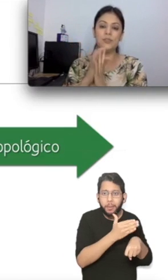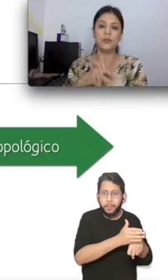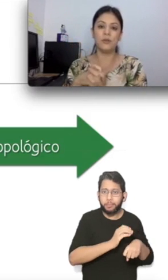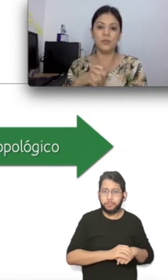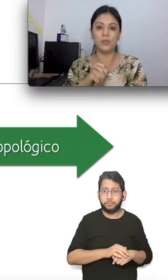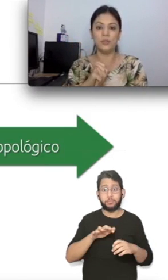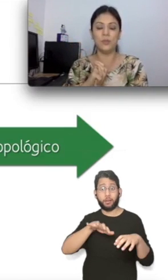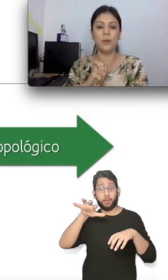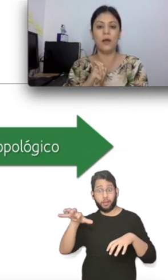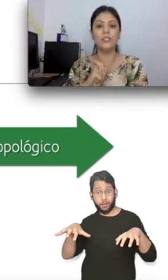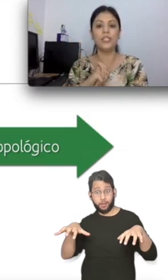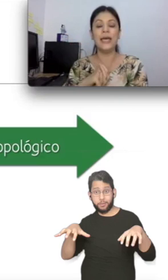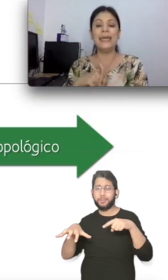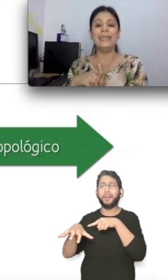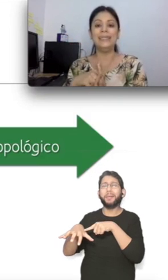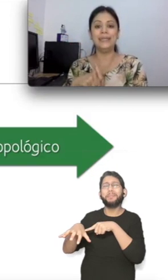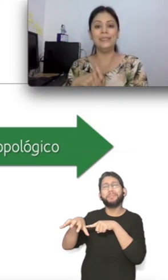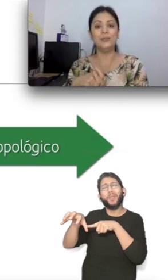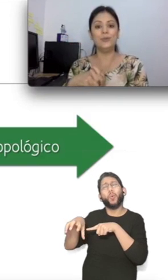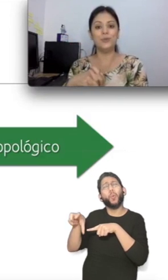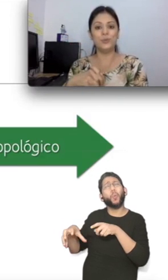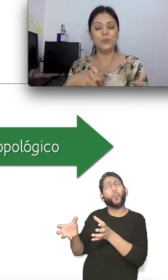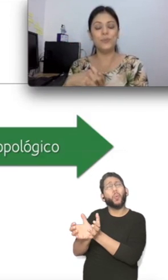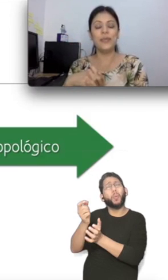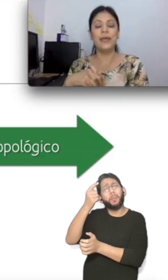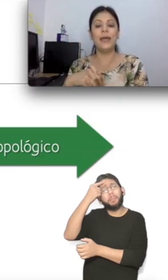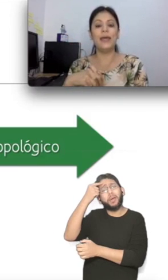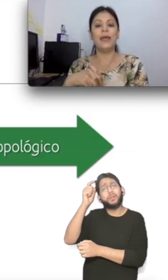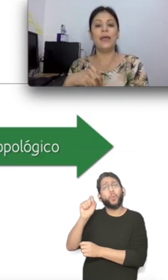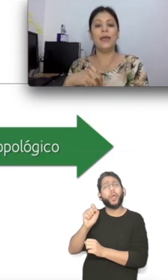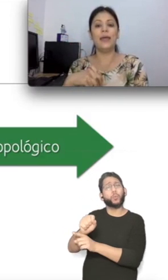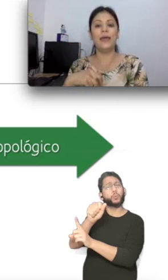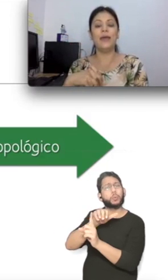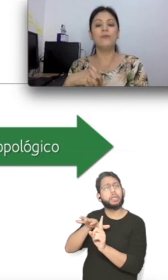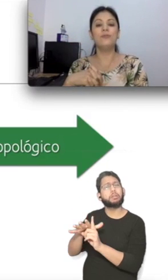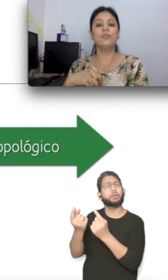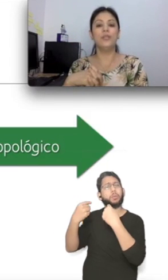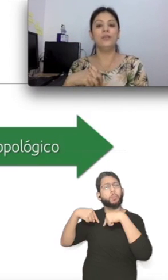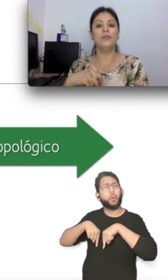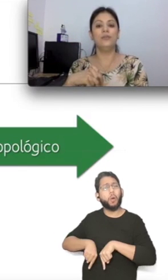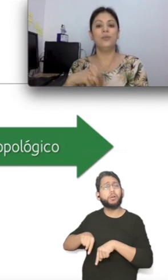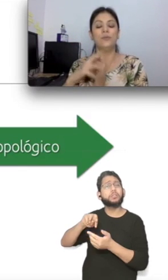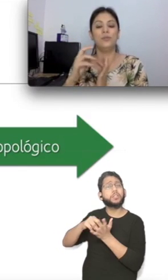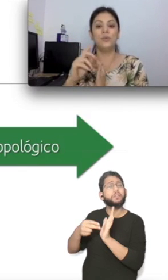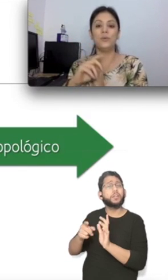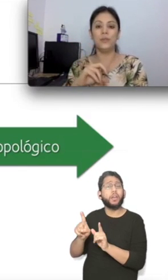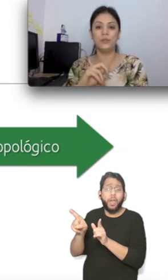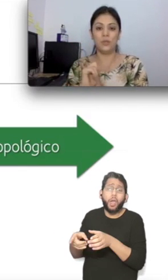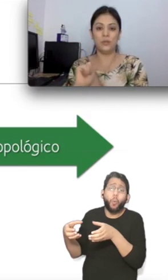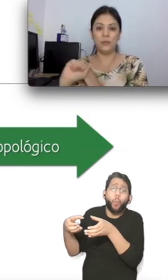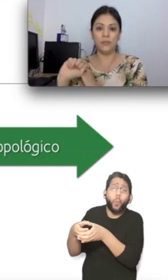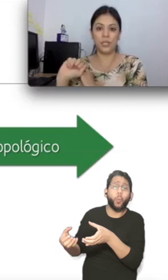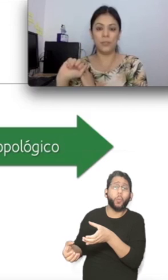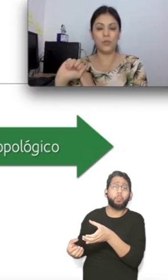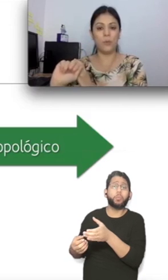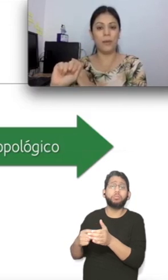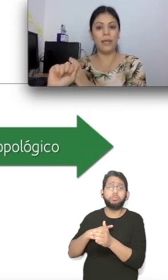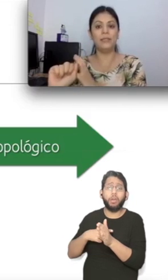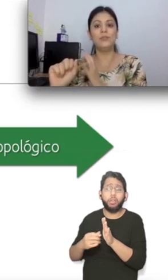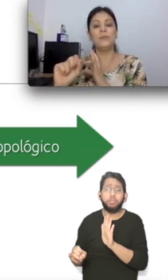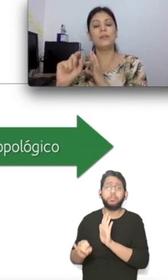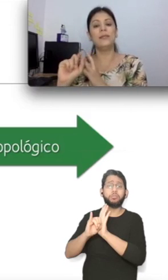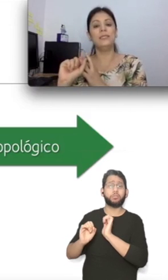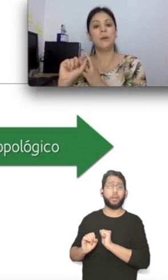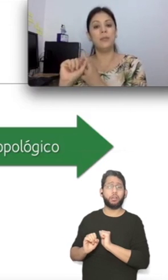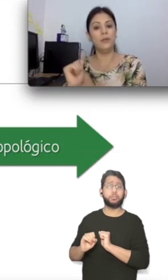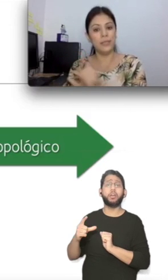abordagem socioantropológica, entende-se que o surdo é um sujeito de um contexto sociolinguisticamente